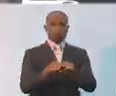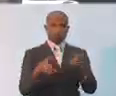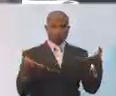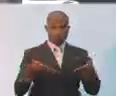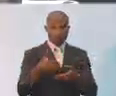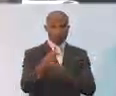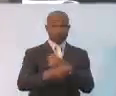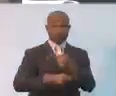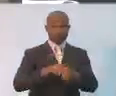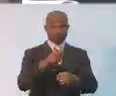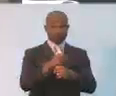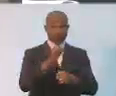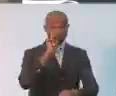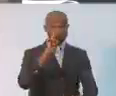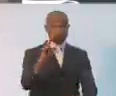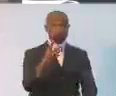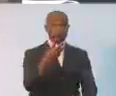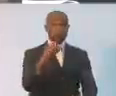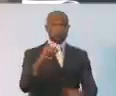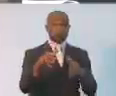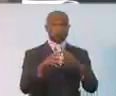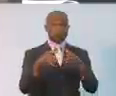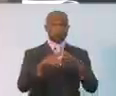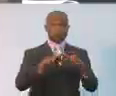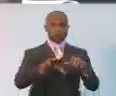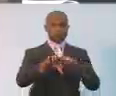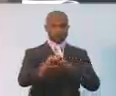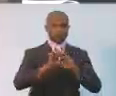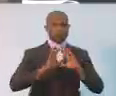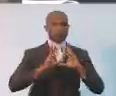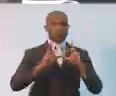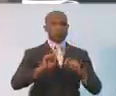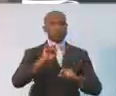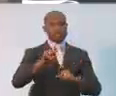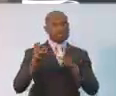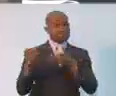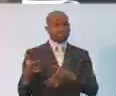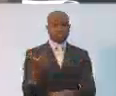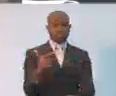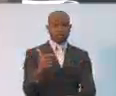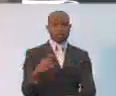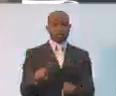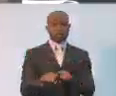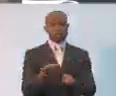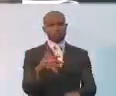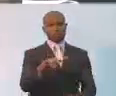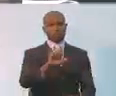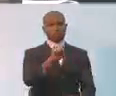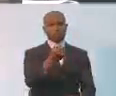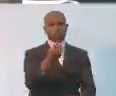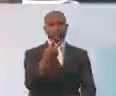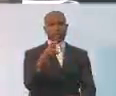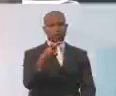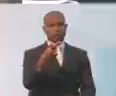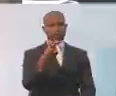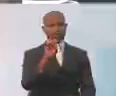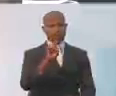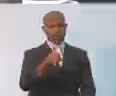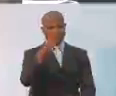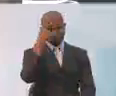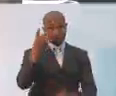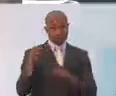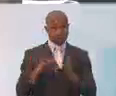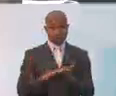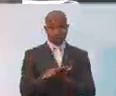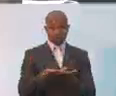ano aqui, dia 30, termina a turma. Se terminar todos, não sei se houve desistência, mas dá 825 se não desistiu ninguém, nesse